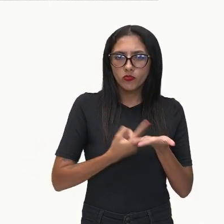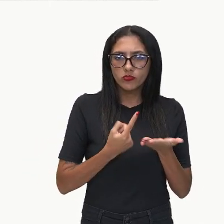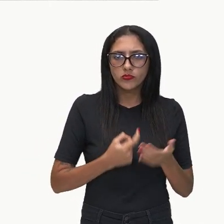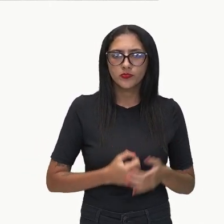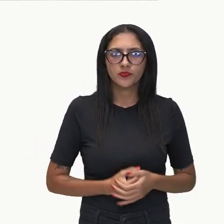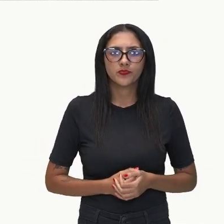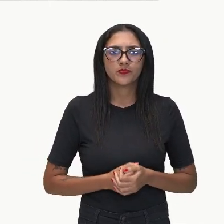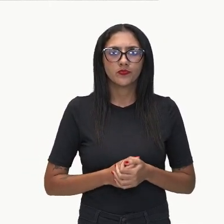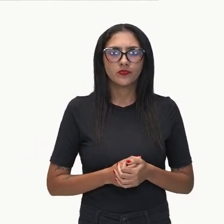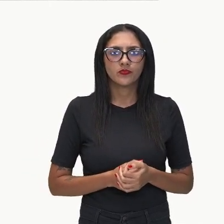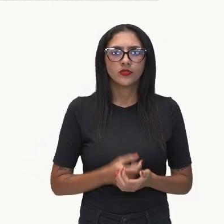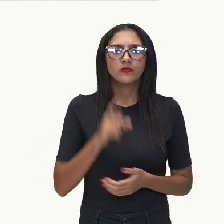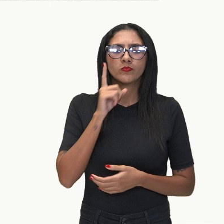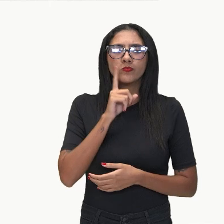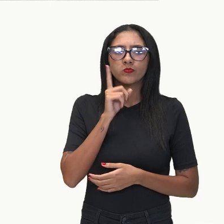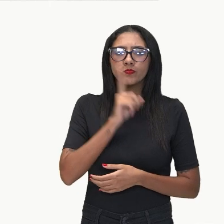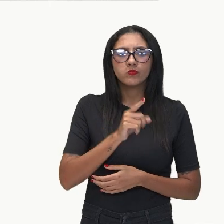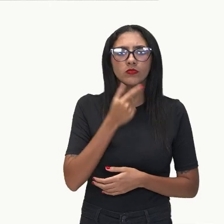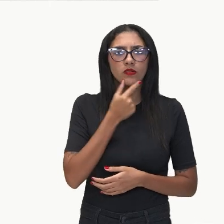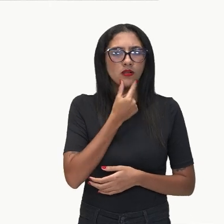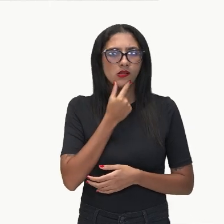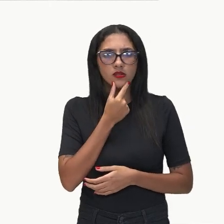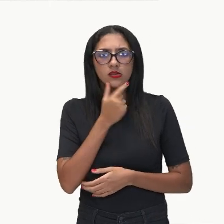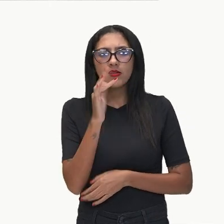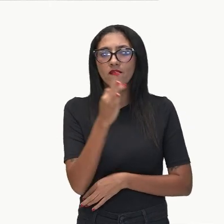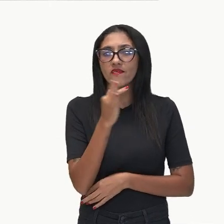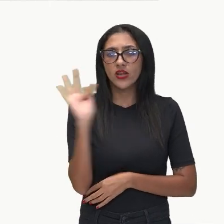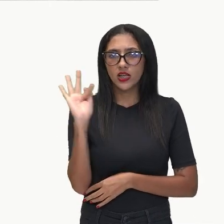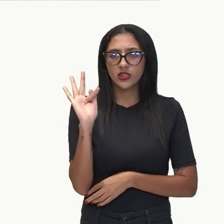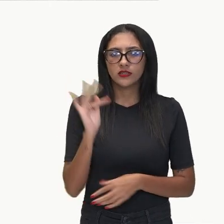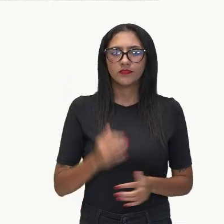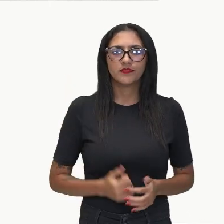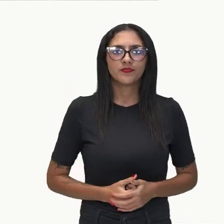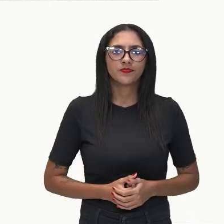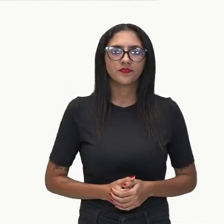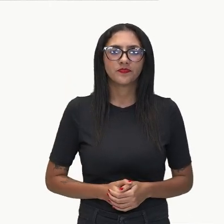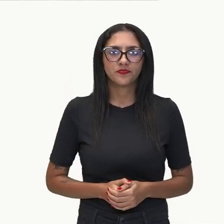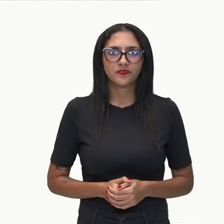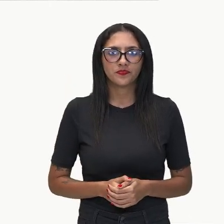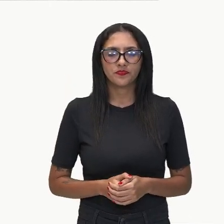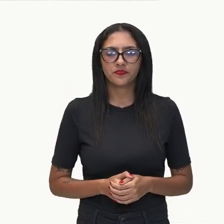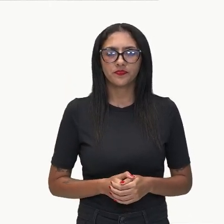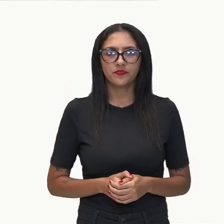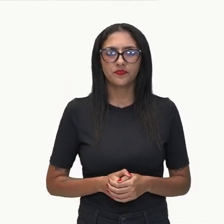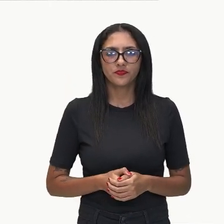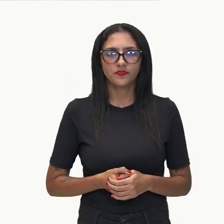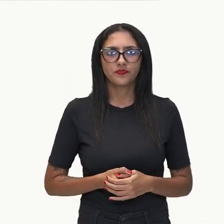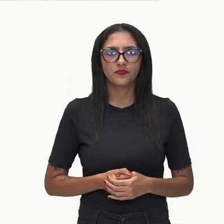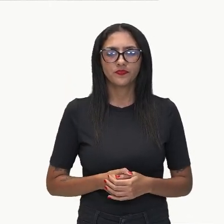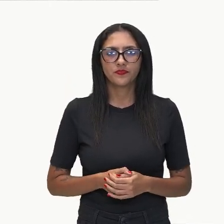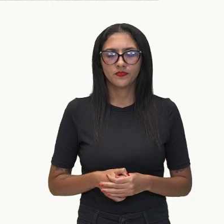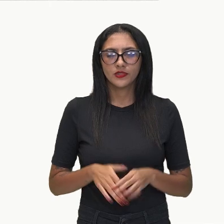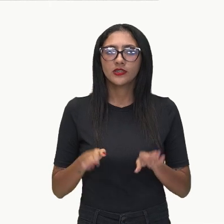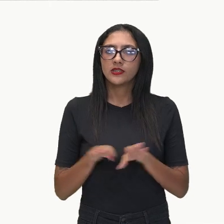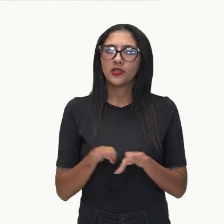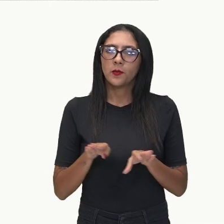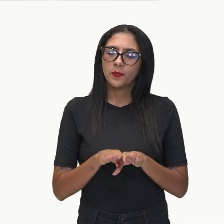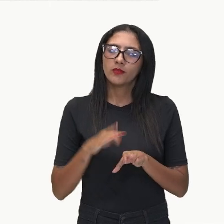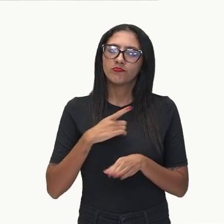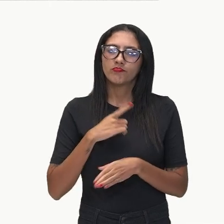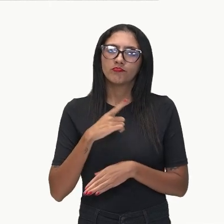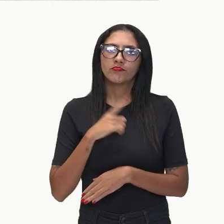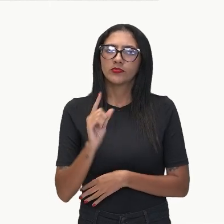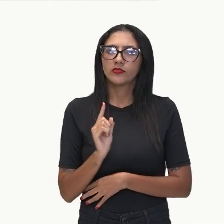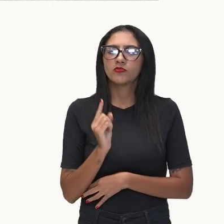o Reino Unido e França, tá? E aí a gente teve ainda, como um dos eventos do fim da Primeira